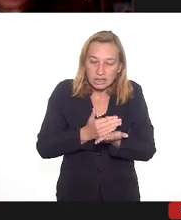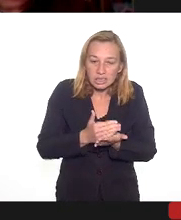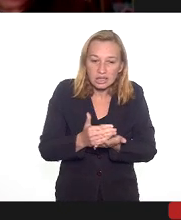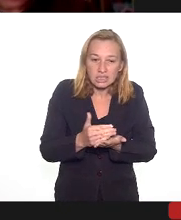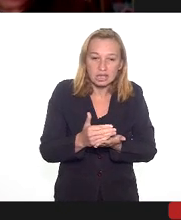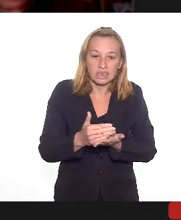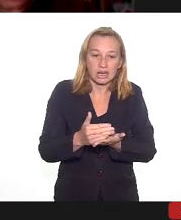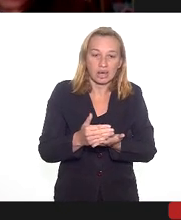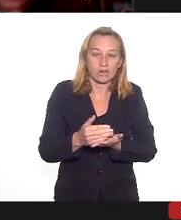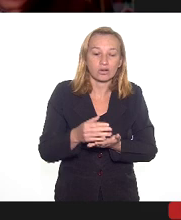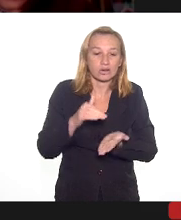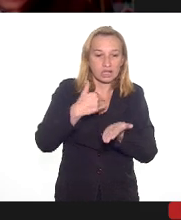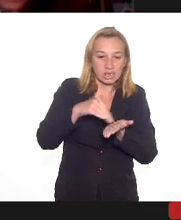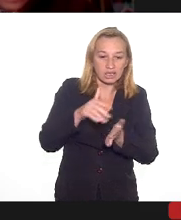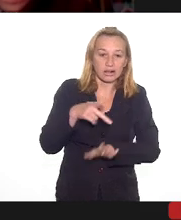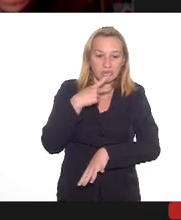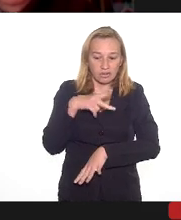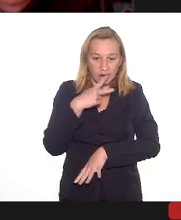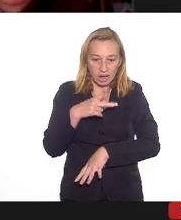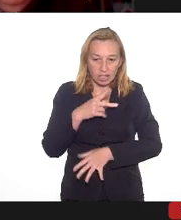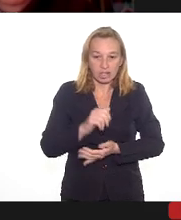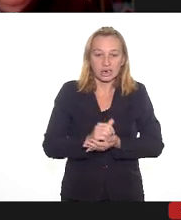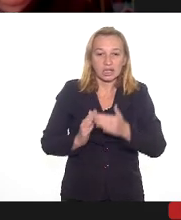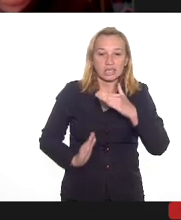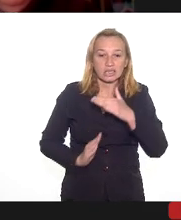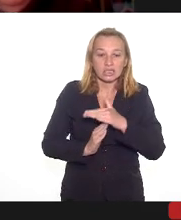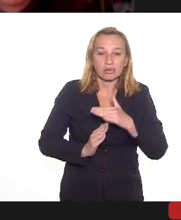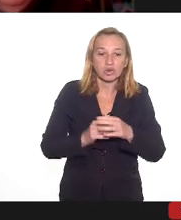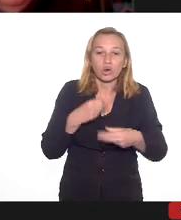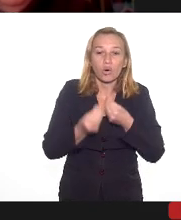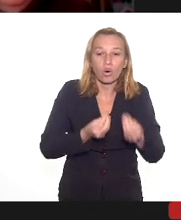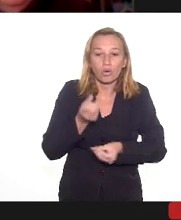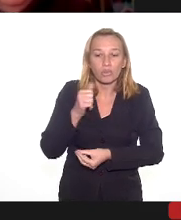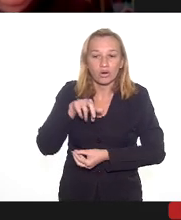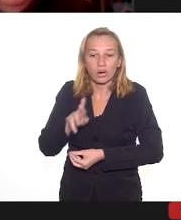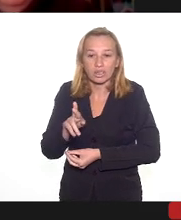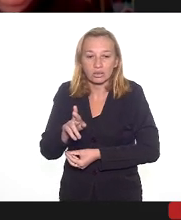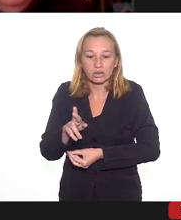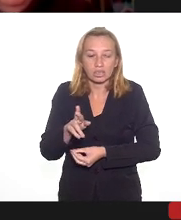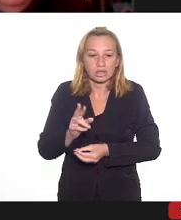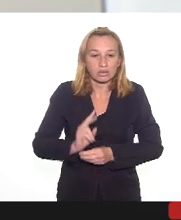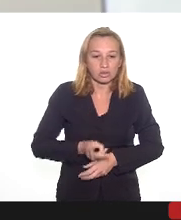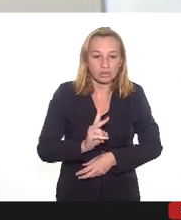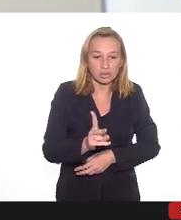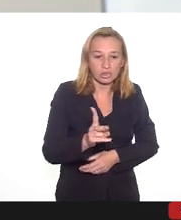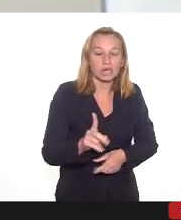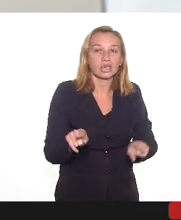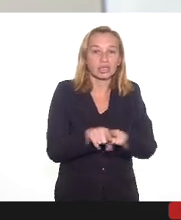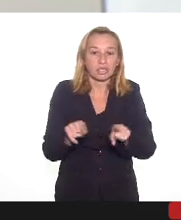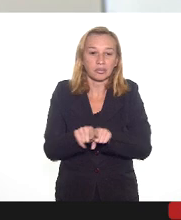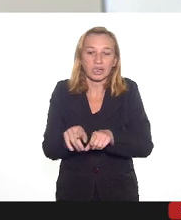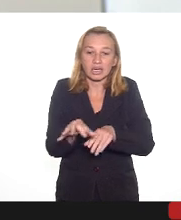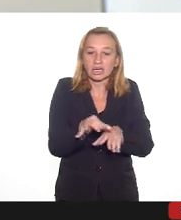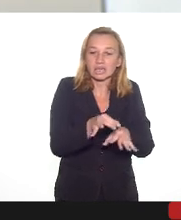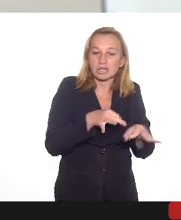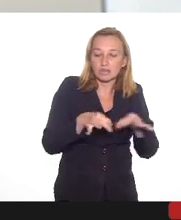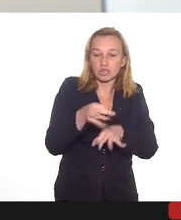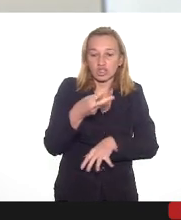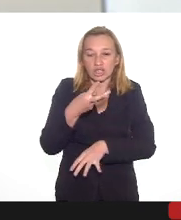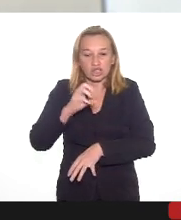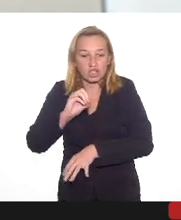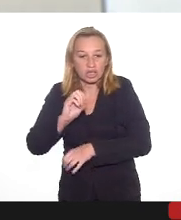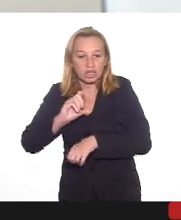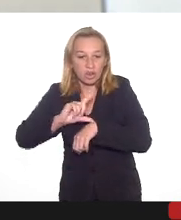secretário, né, no que diz respeito a esses limites, como é que a Procuradoria tem visto, e especialmente também esse projeto das 30 horas, porque